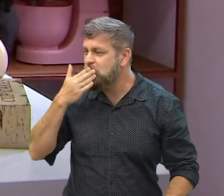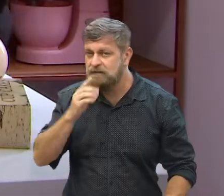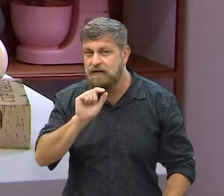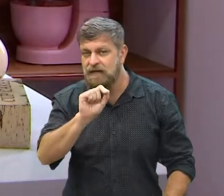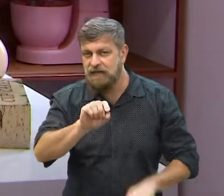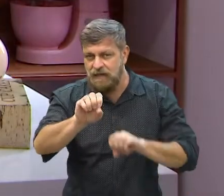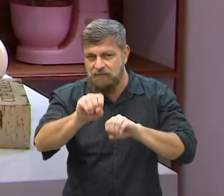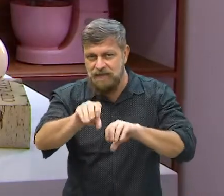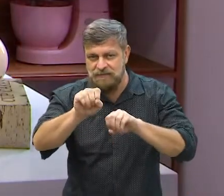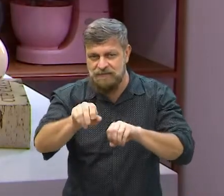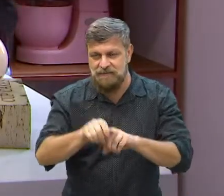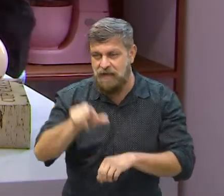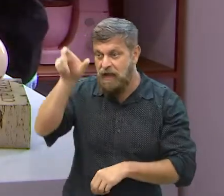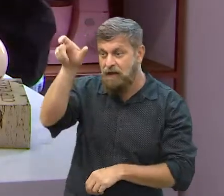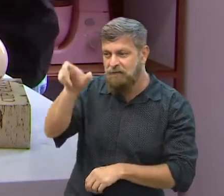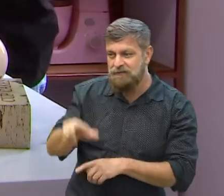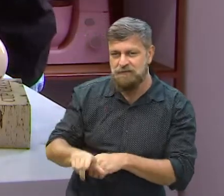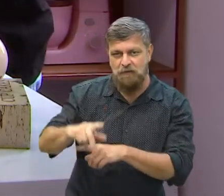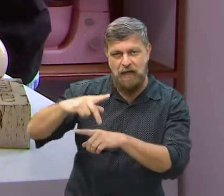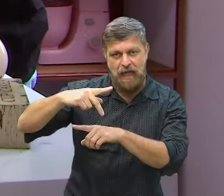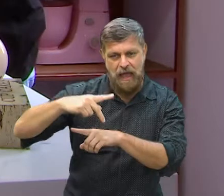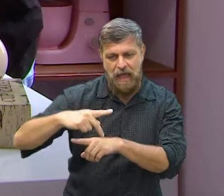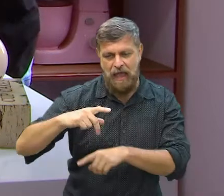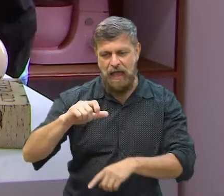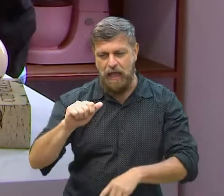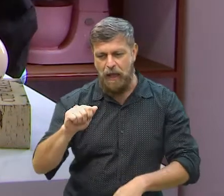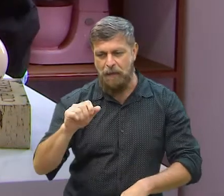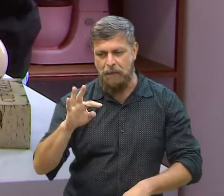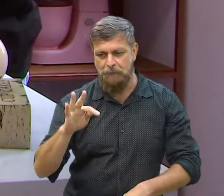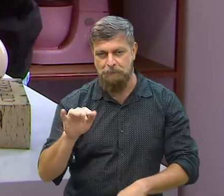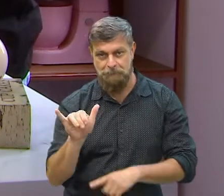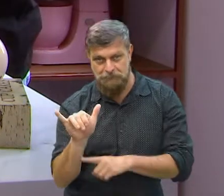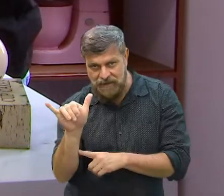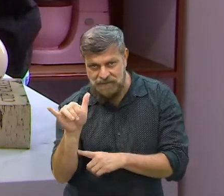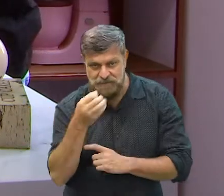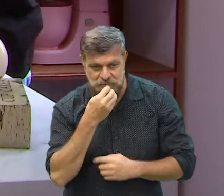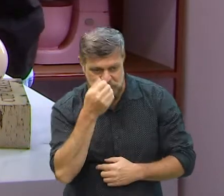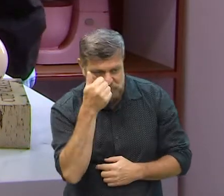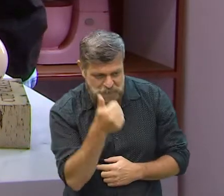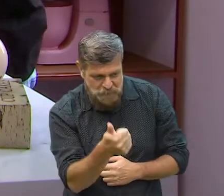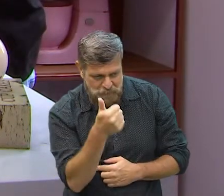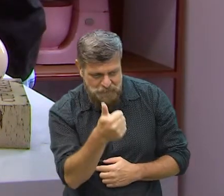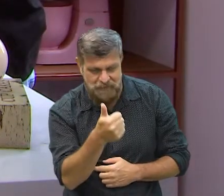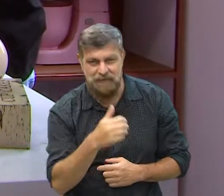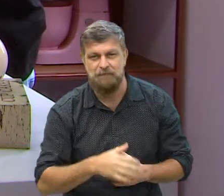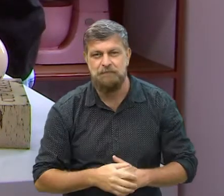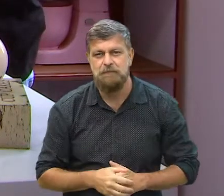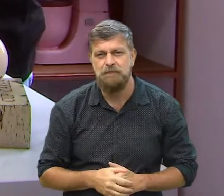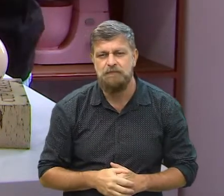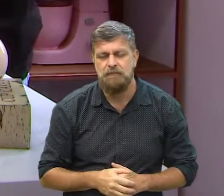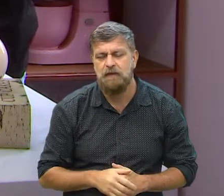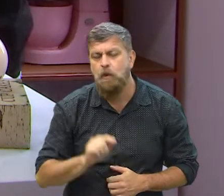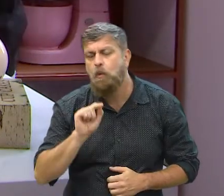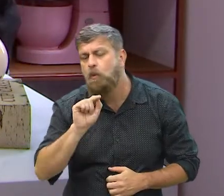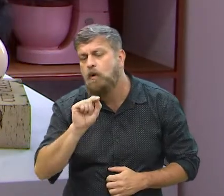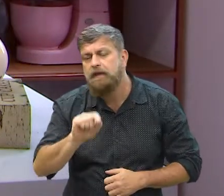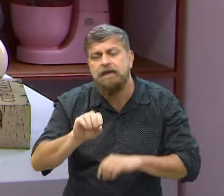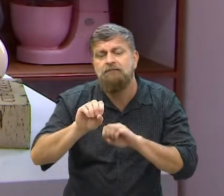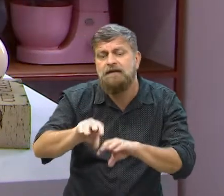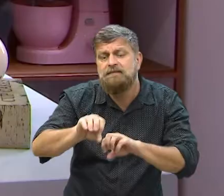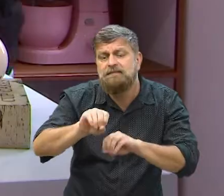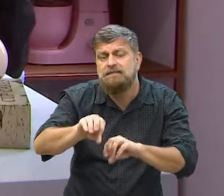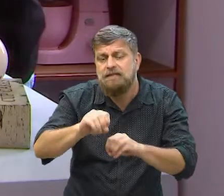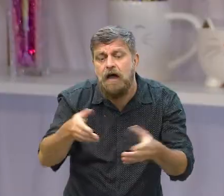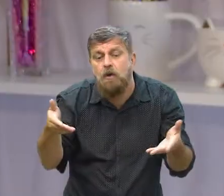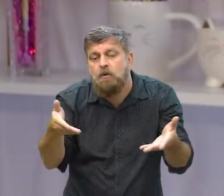pra gente é a Pati, que já está aqui do meu lado. Pati, tudo bem? Tudo ótimo. Tudo jóia. Pati, que receita que a gente vai ensinar